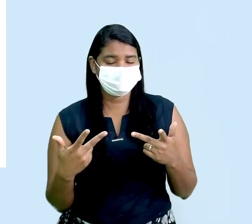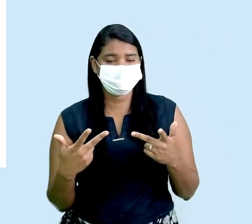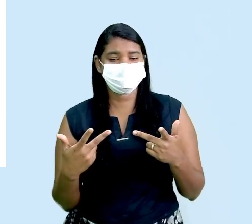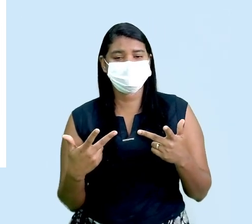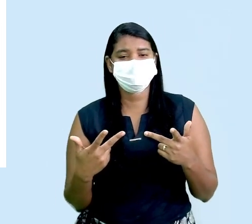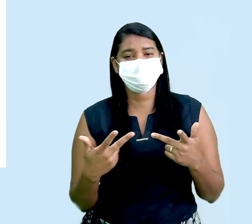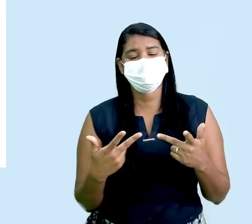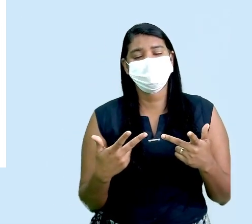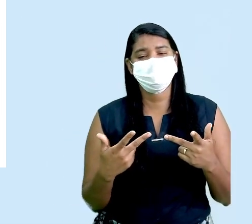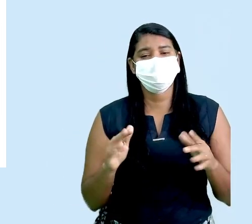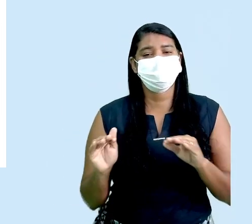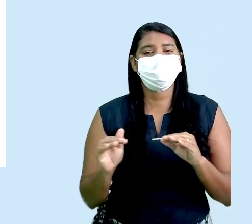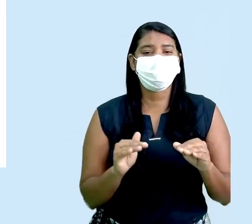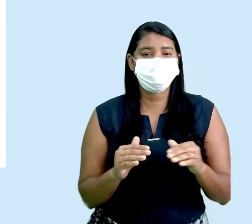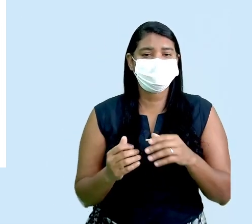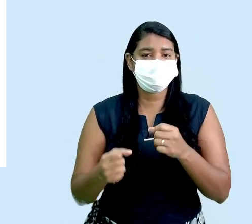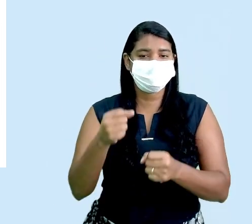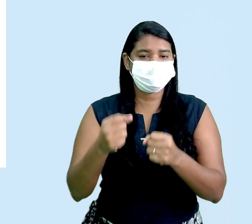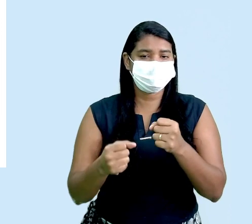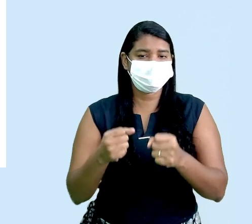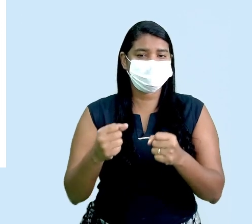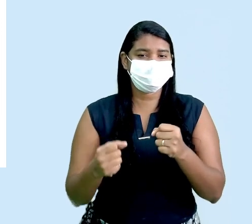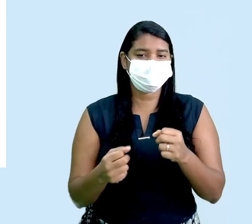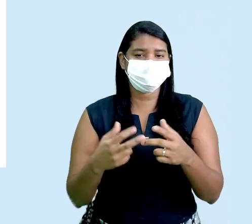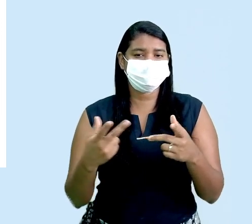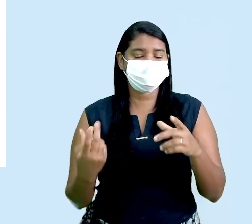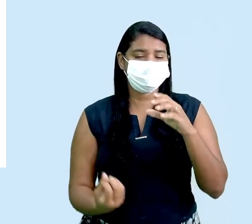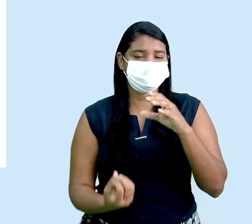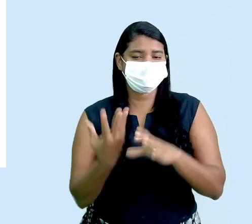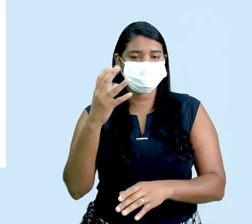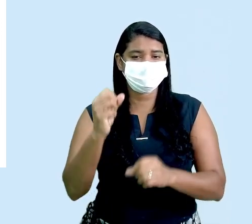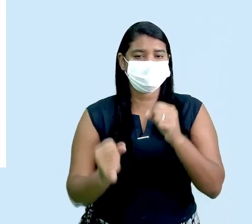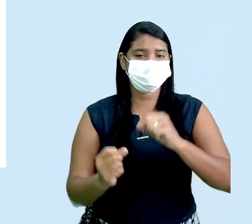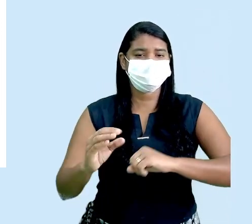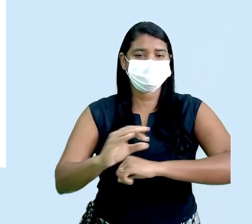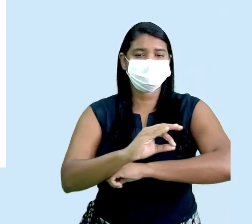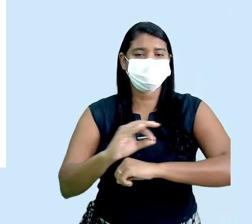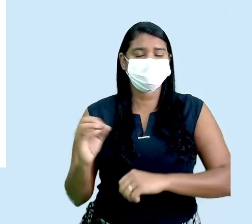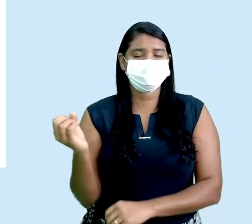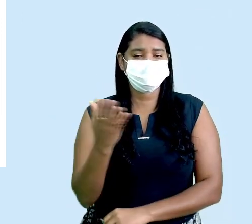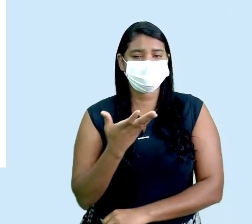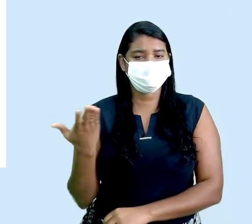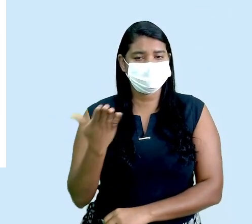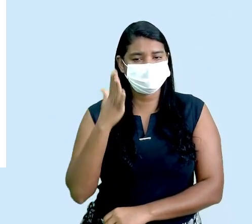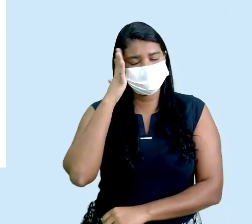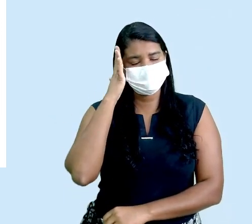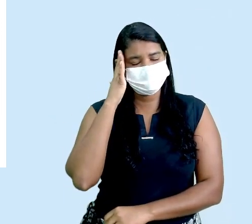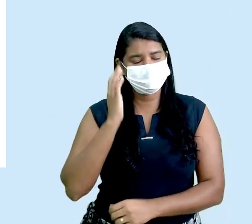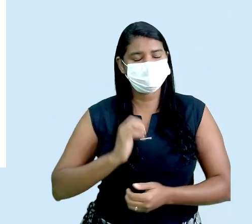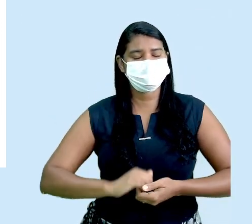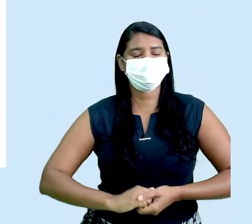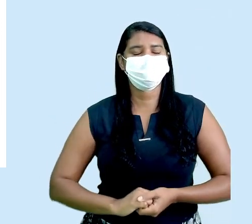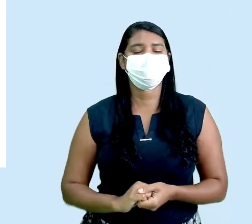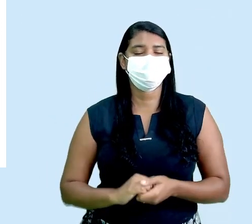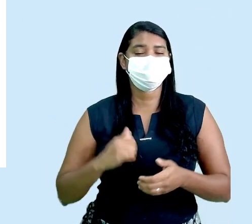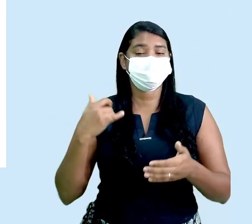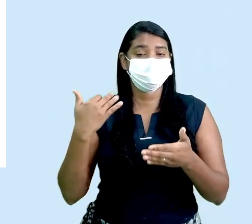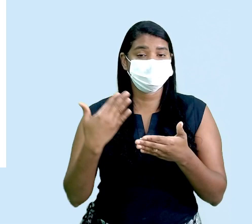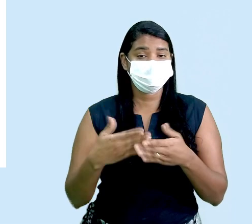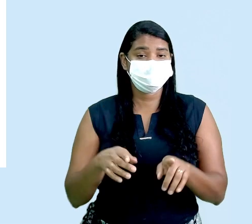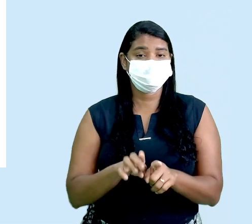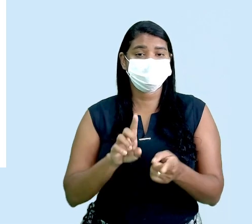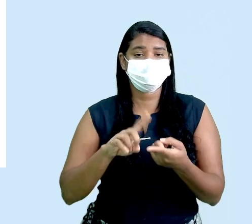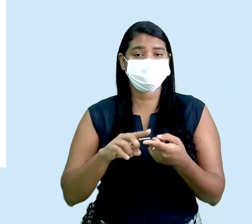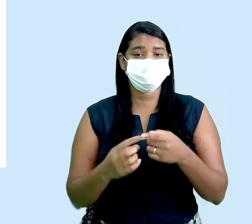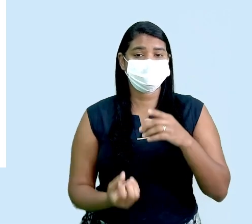até veículos automotivos, né? Quando surge o carro, o automóvel, como a gente entende hoje, a partir dessa época, né? Você vai